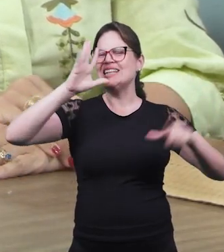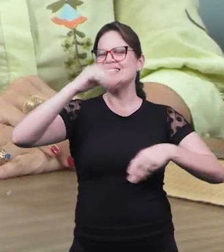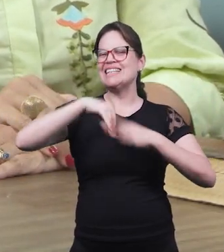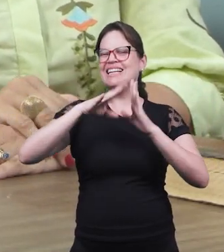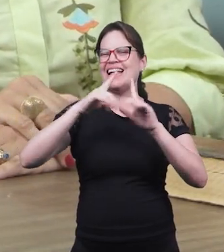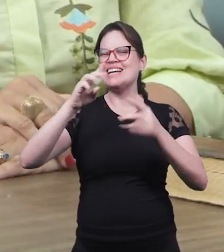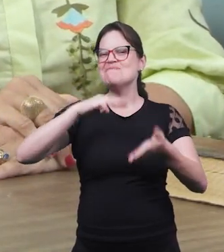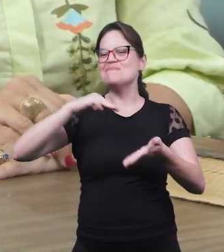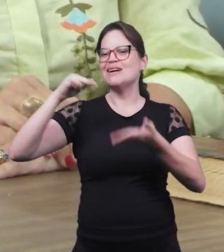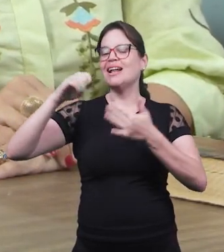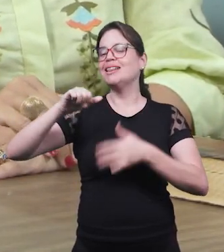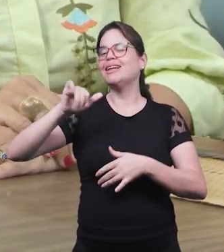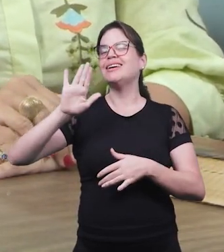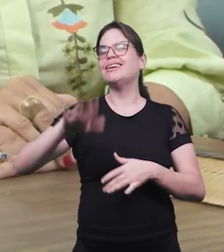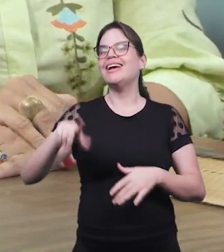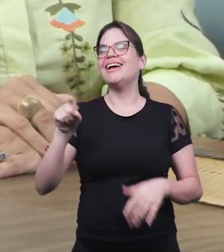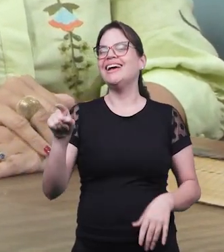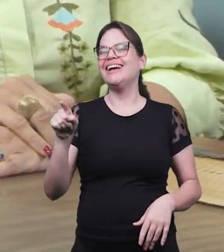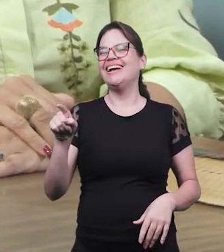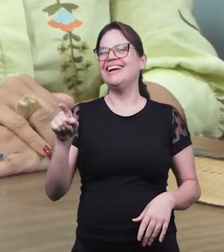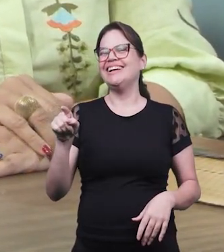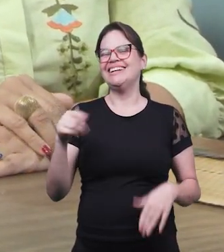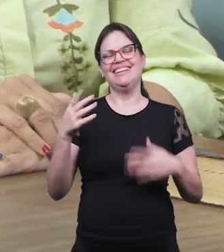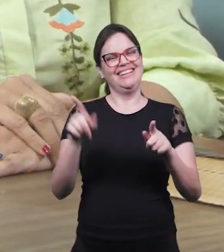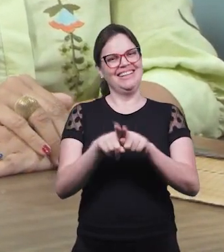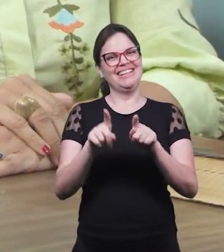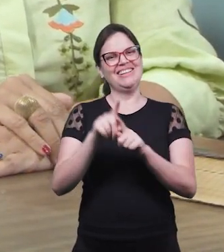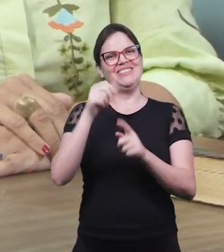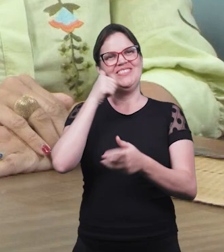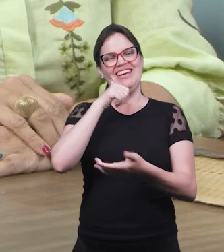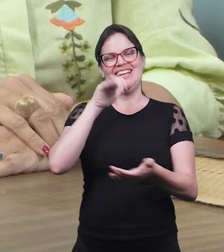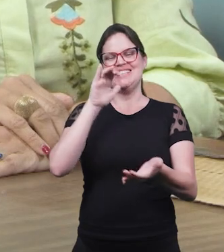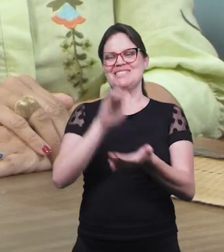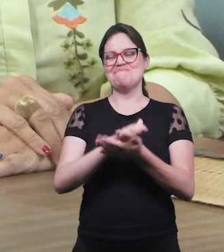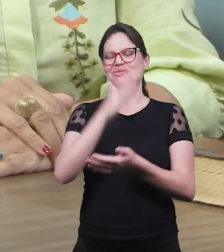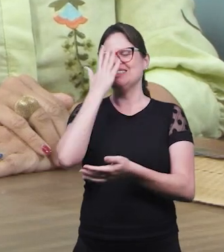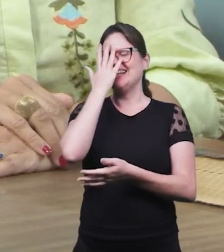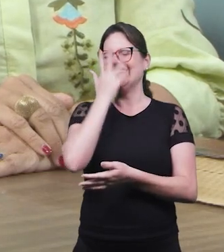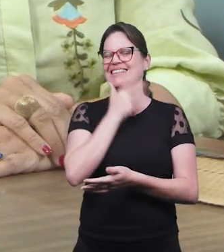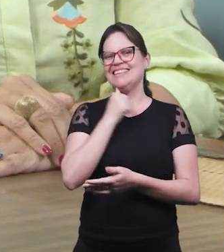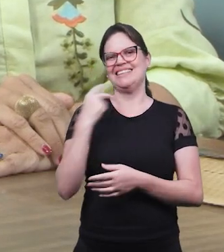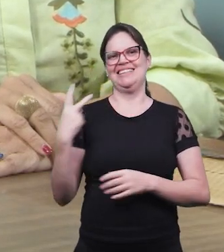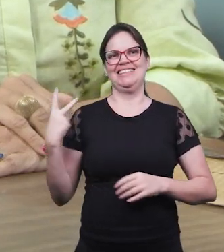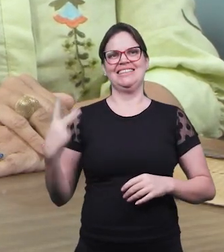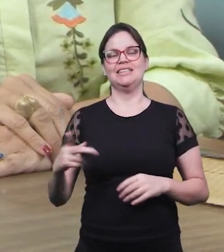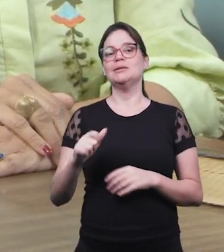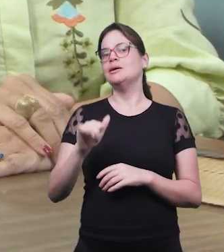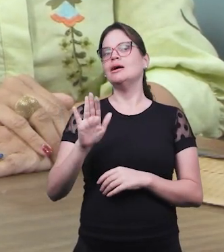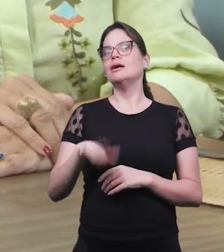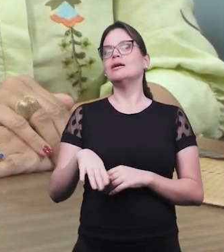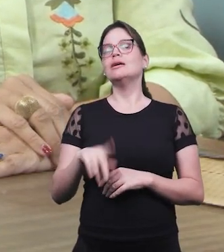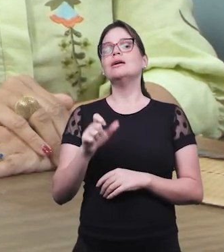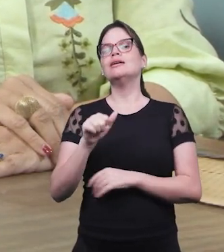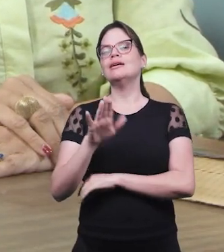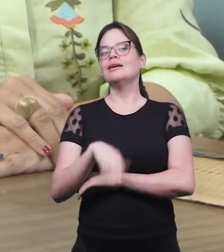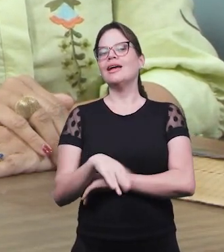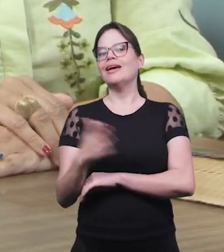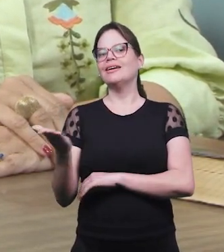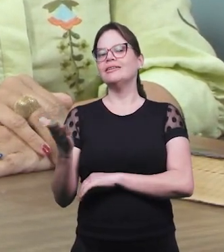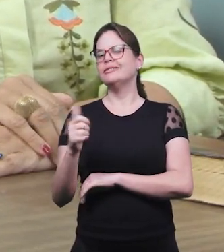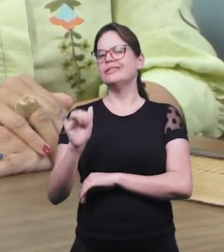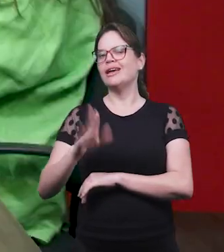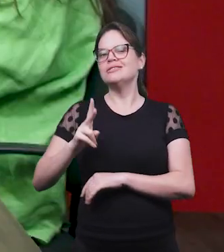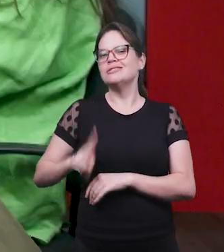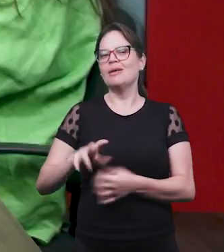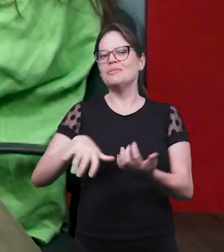propaganda. Quem será? E sua querida e linda esposa. Quem é, Kézia? Quem